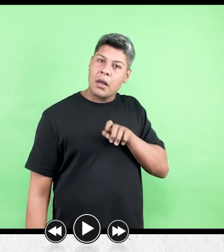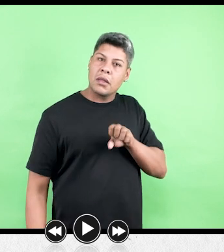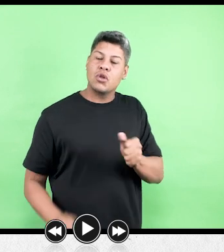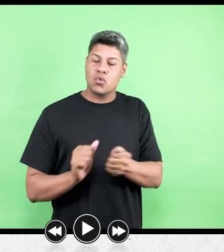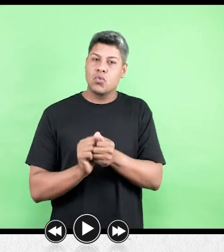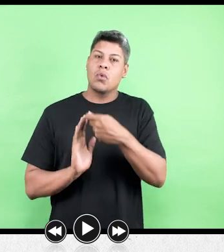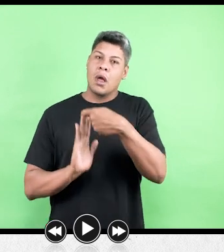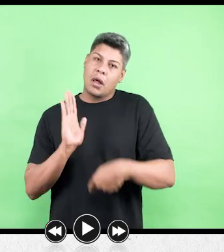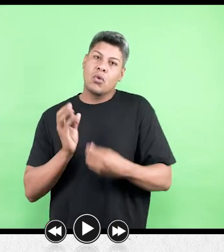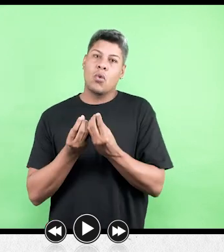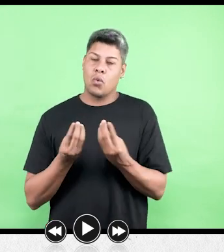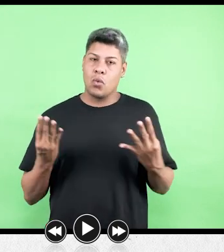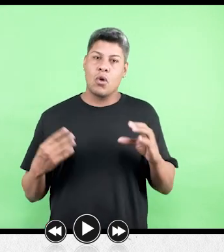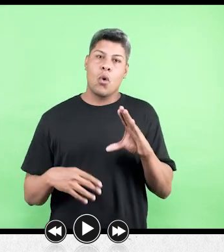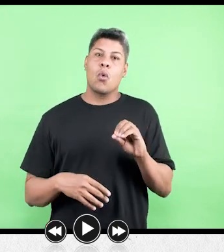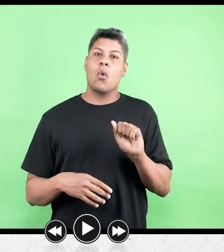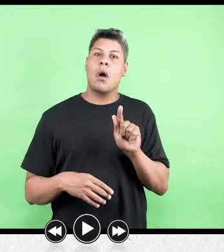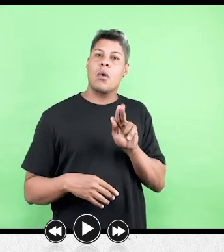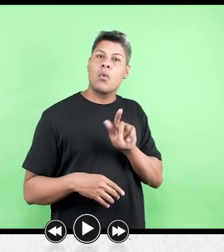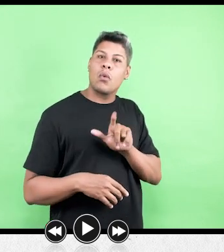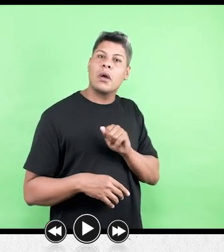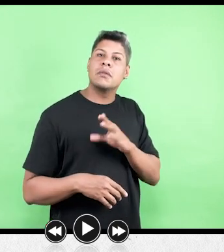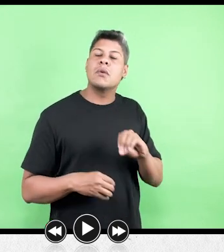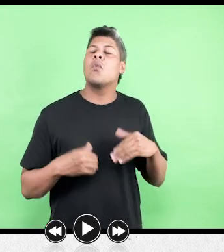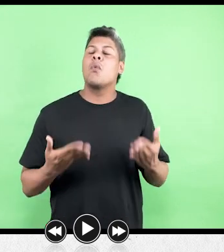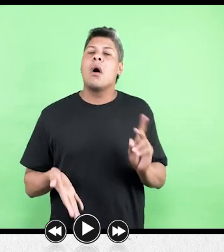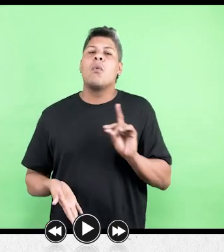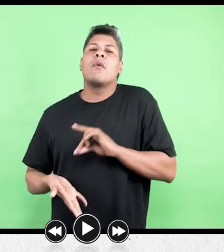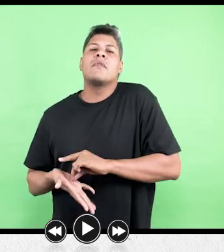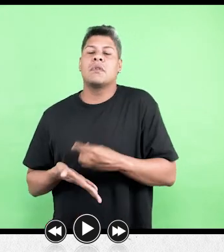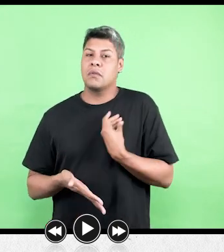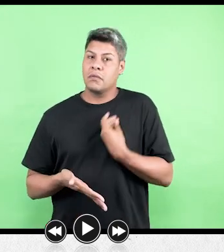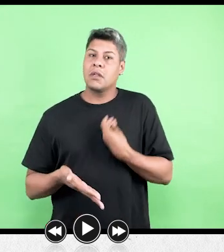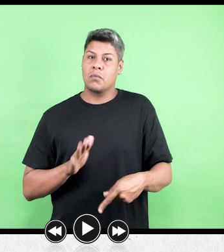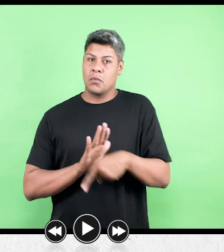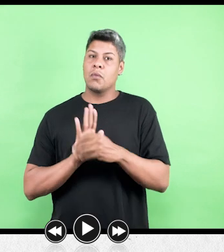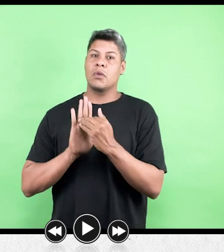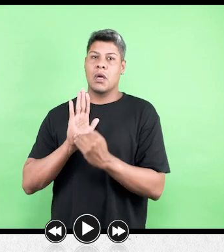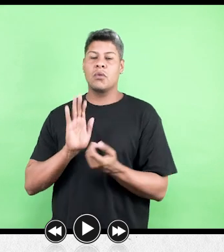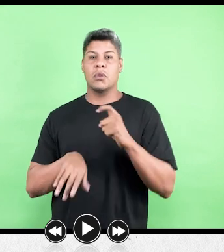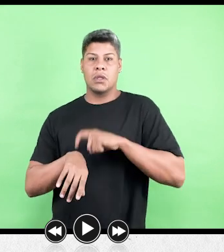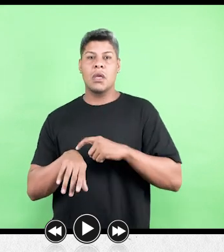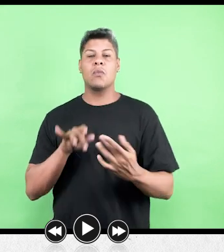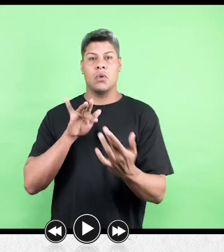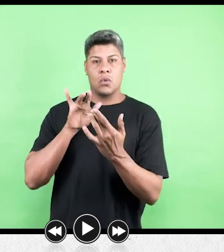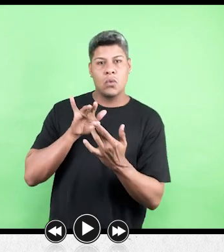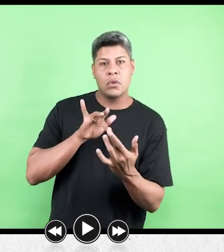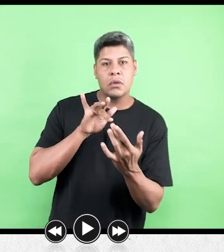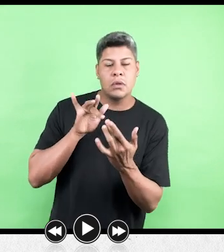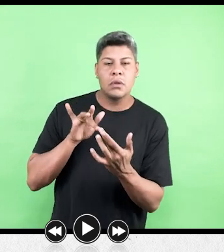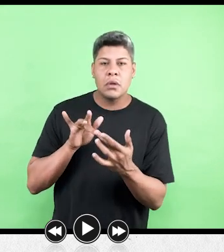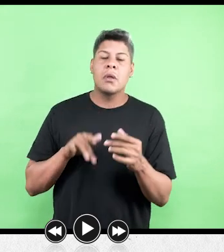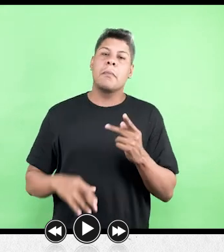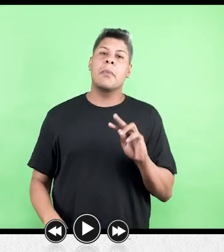de qualidade. Na coagulação e na floculação, qual que é a eficiência, né, mediante os dados de tempo de contato,